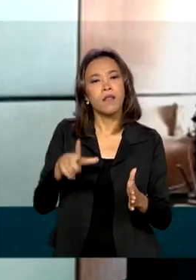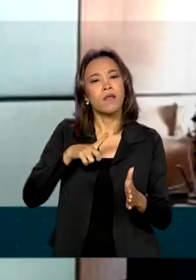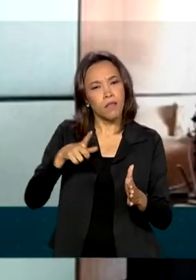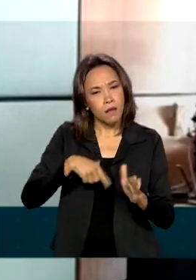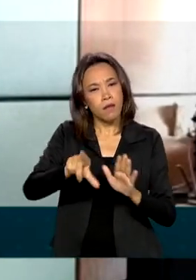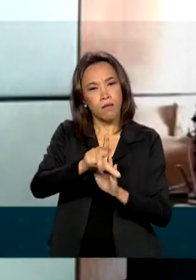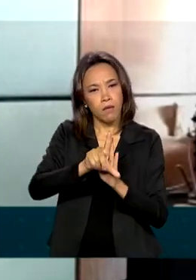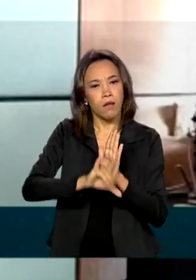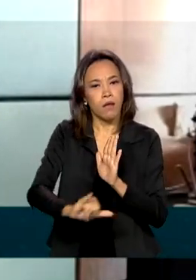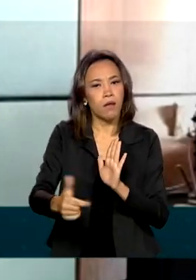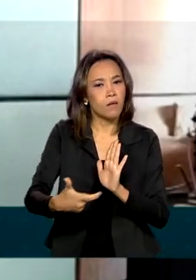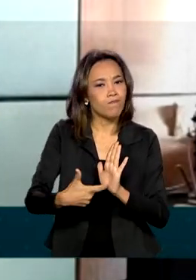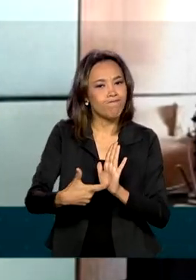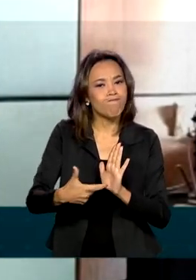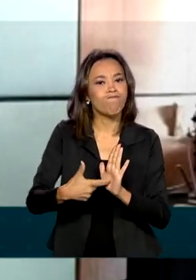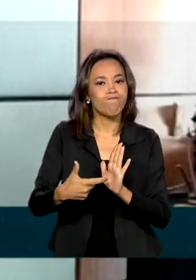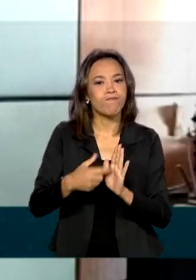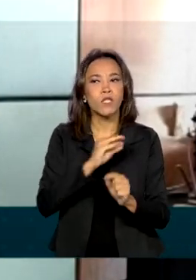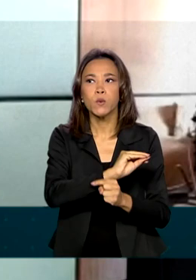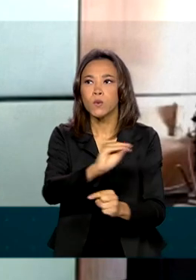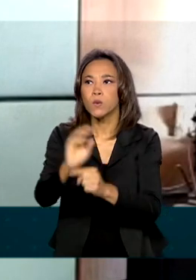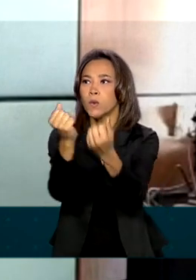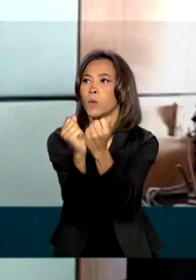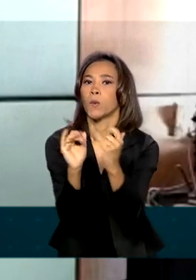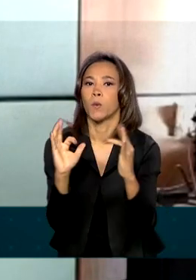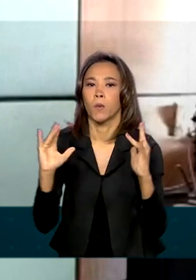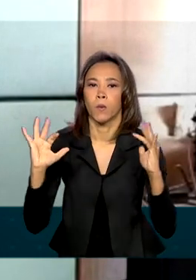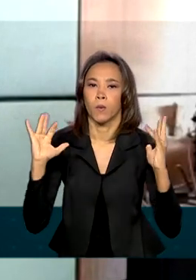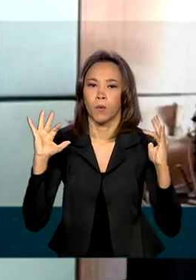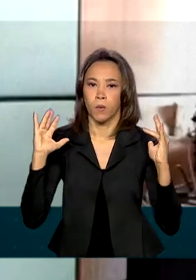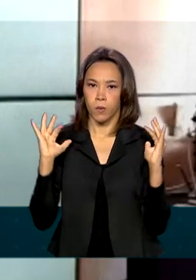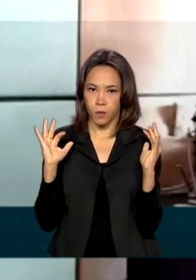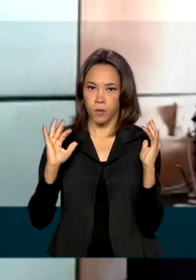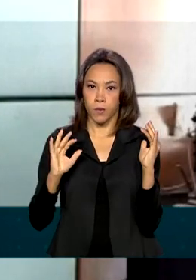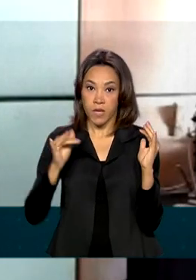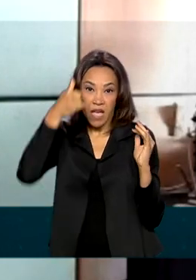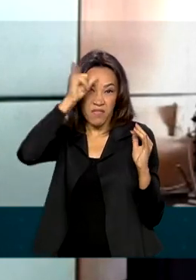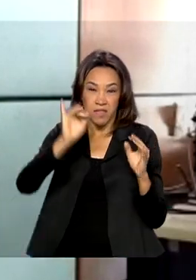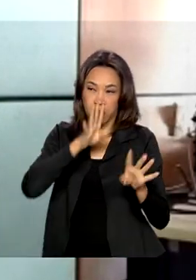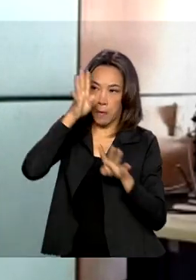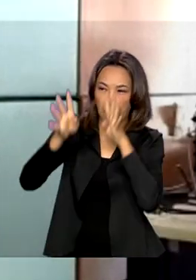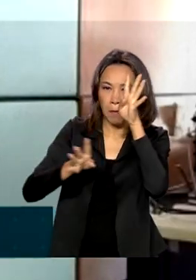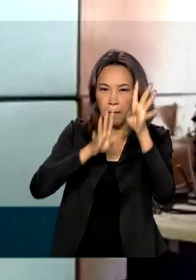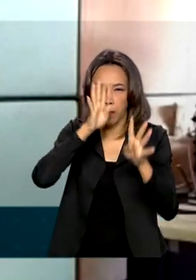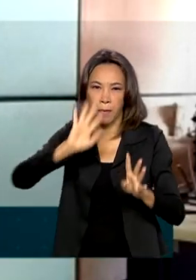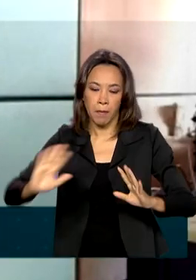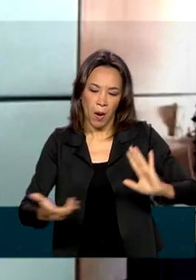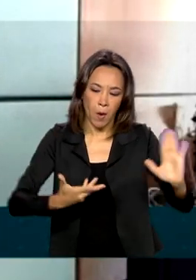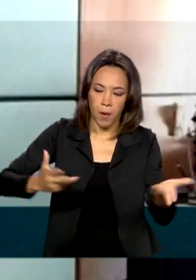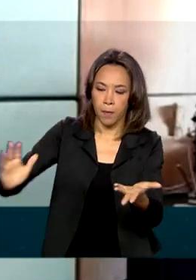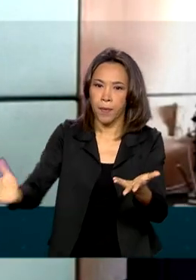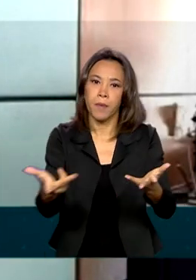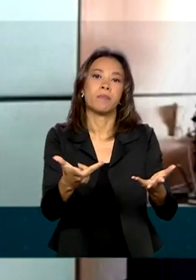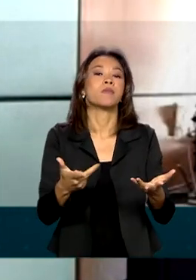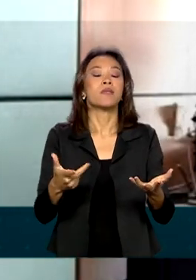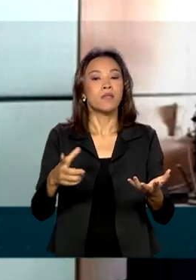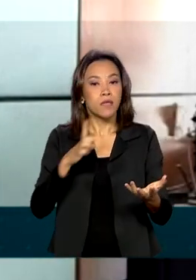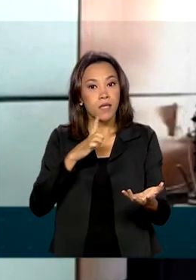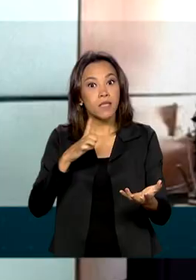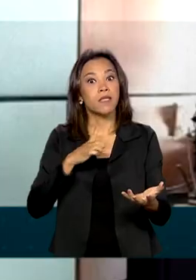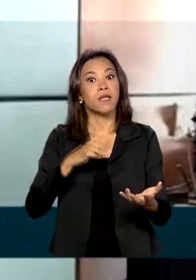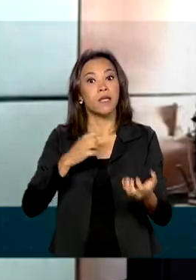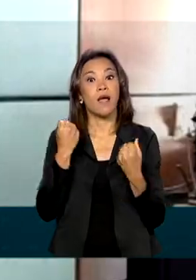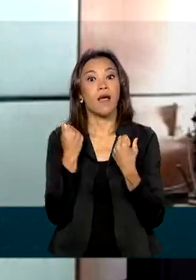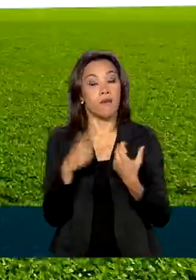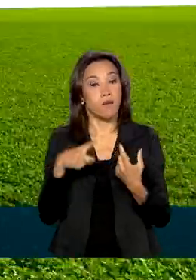que nos defende de todas as quaisquer excessos, permitindo que nós estejamos num contexto muito forte de